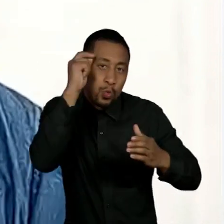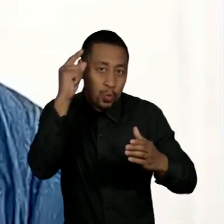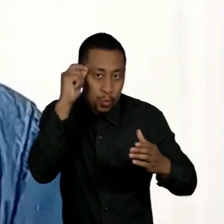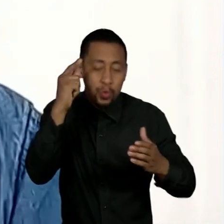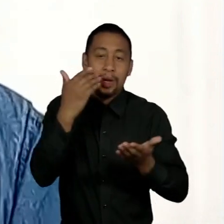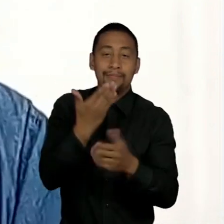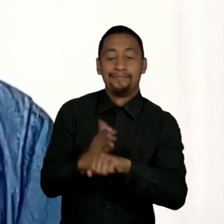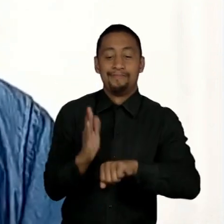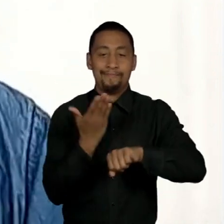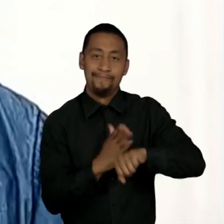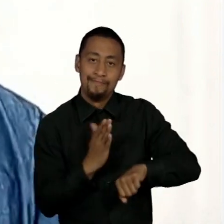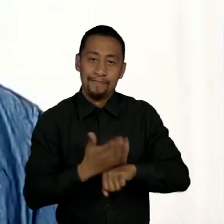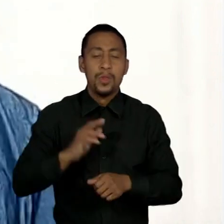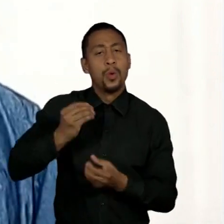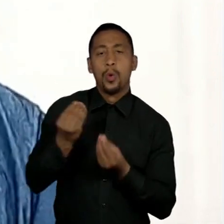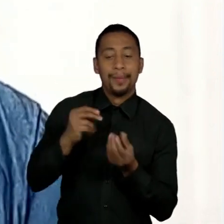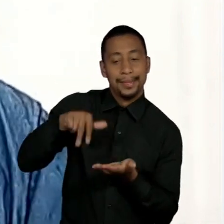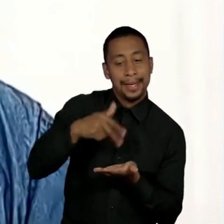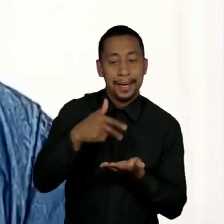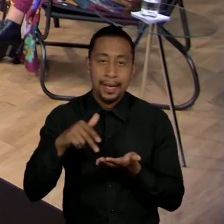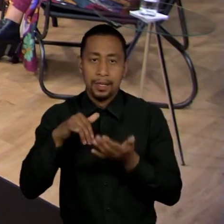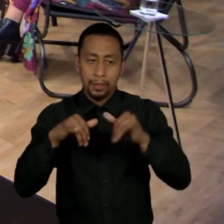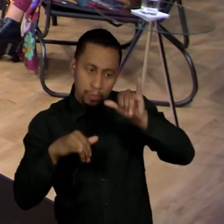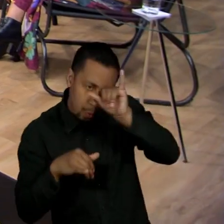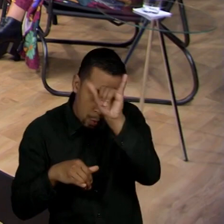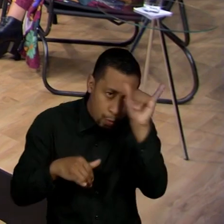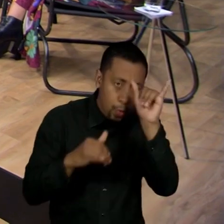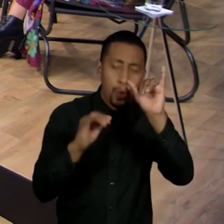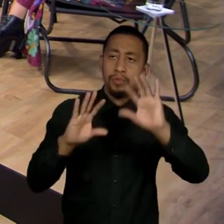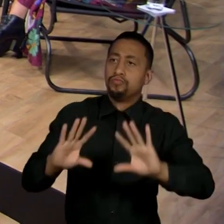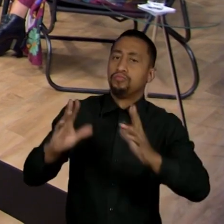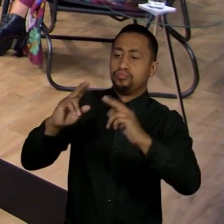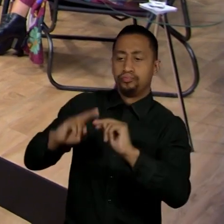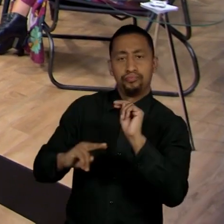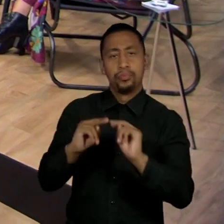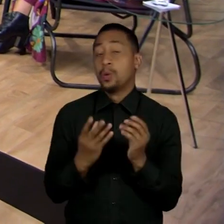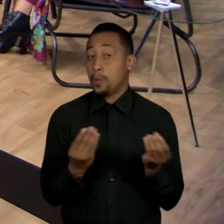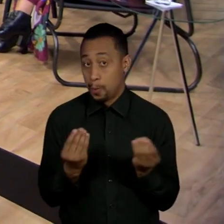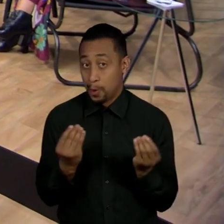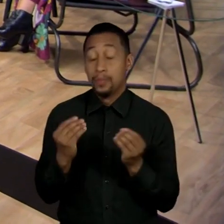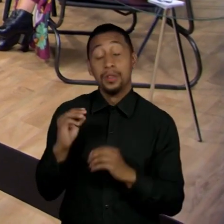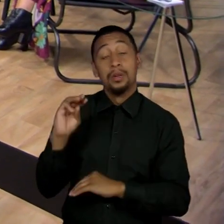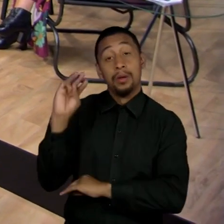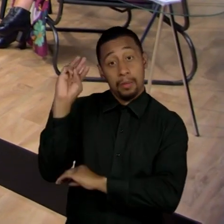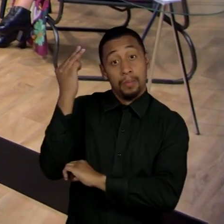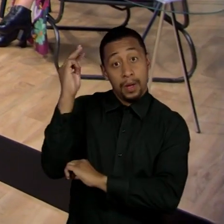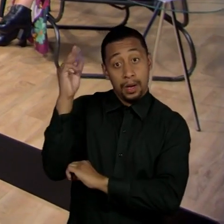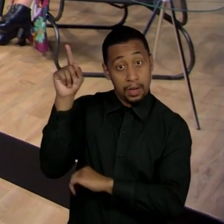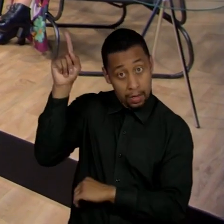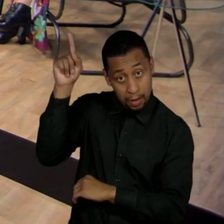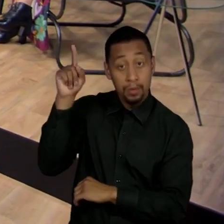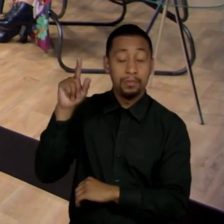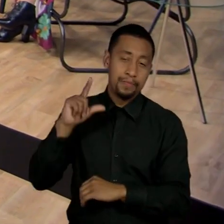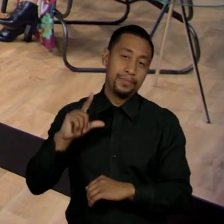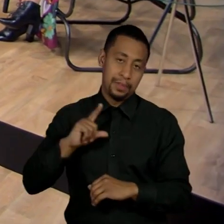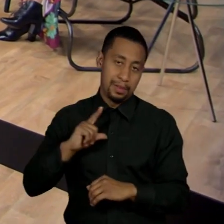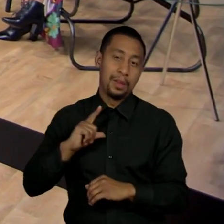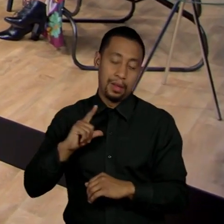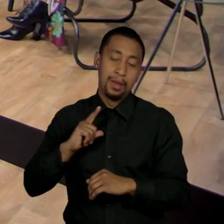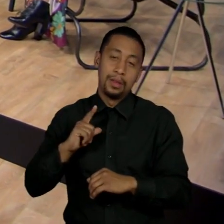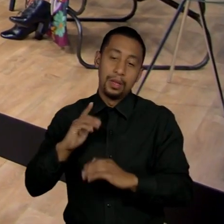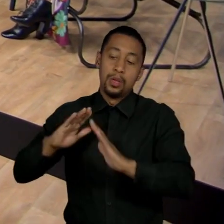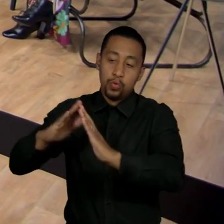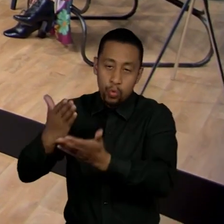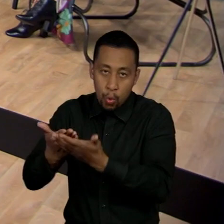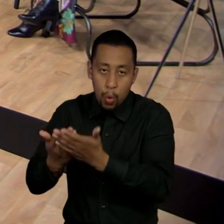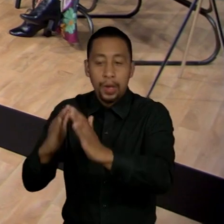possam acontecer. Hoje tem se criado uma tradição aqui no Maranhão que é de ensaios itinerantes, então isso tem, de